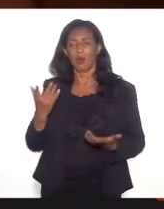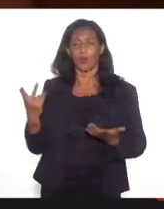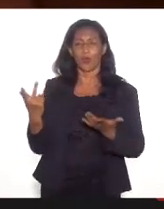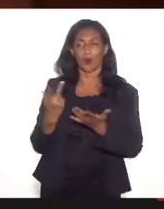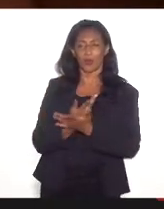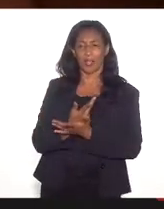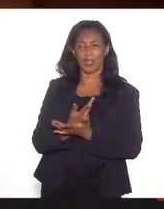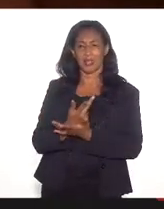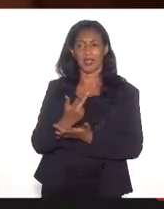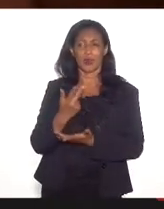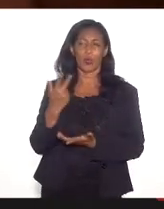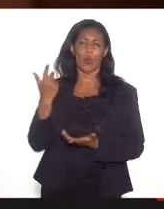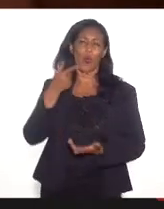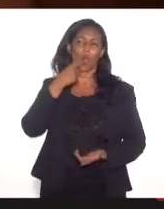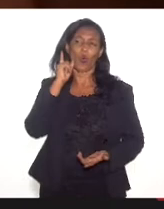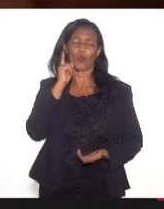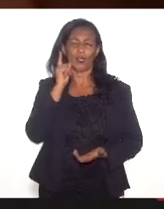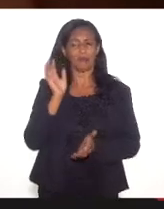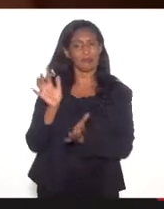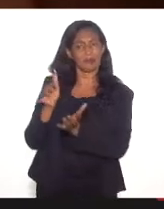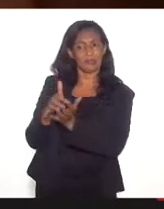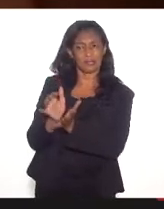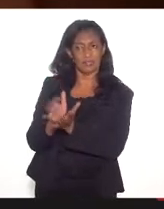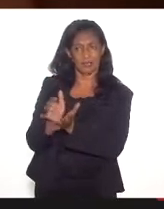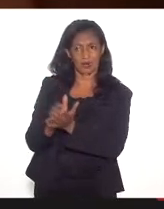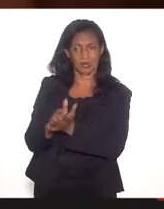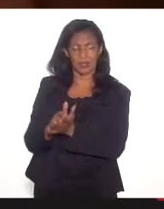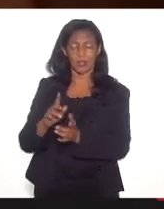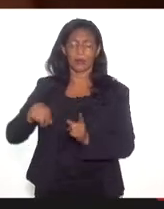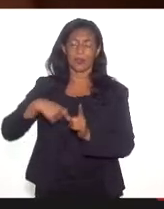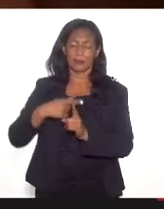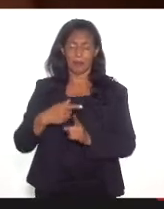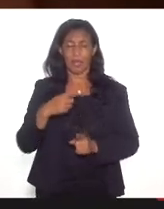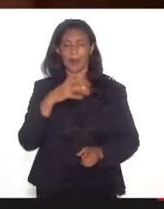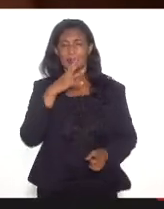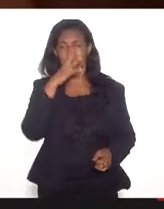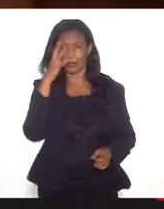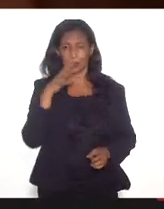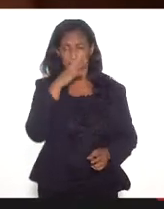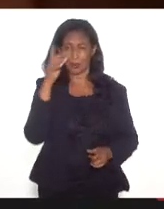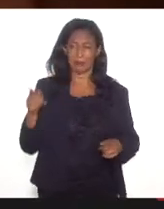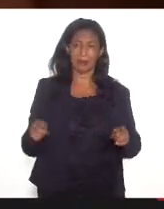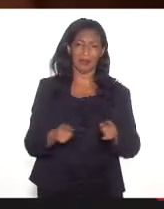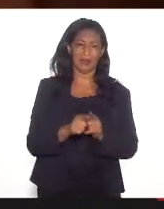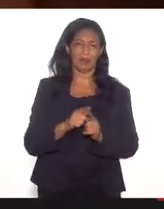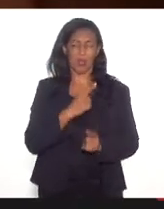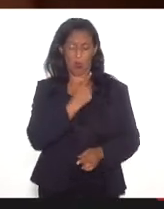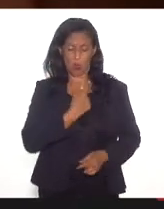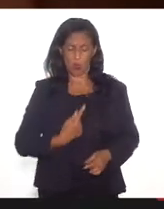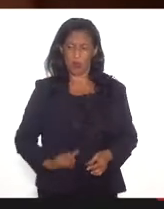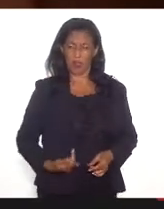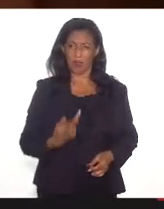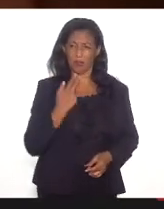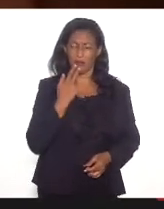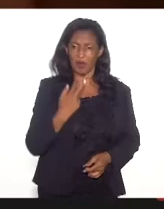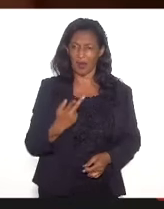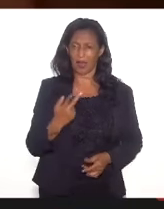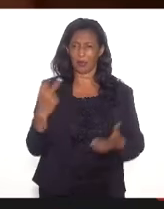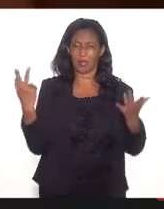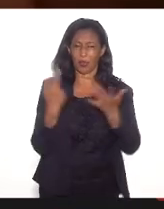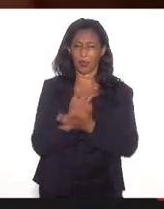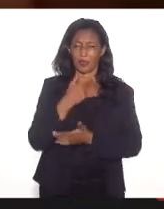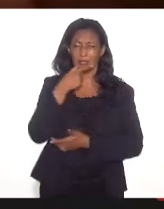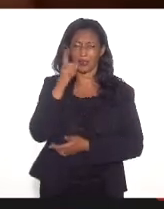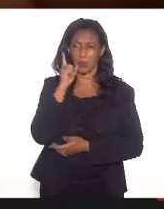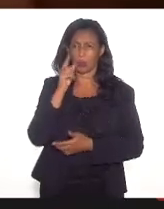chacina de ontem no Jacarezinho e, mais absurdo ainda, é o governador do Estado se referir a essa chacina